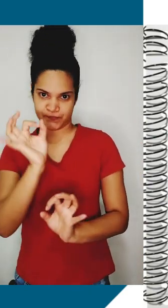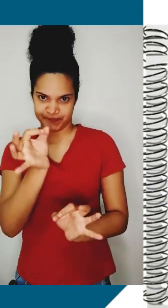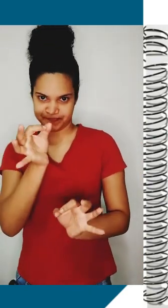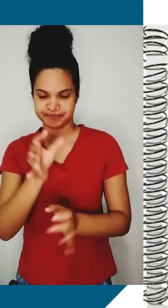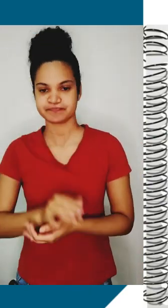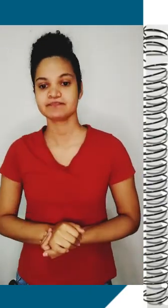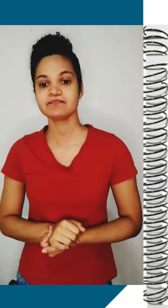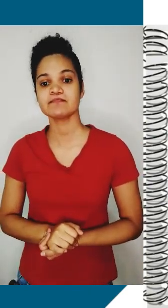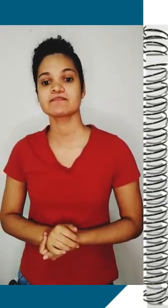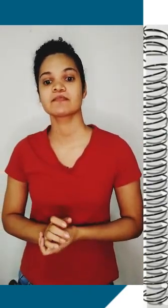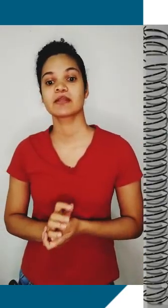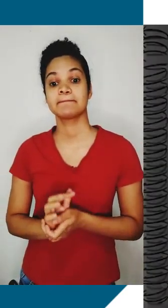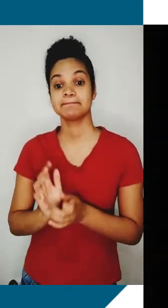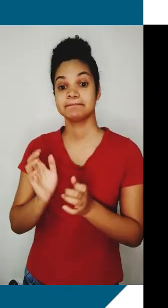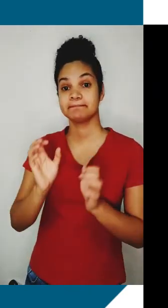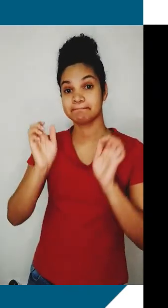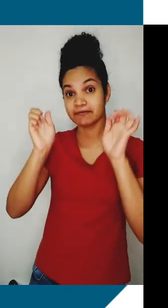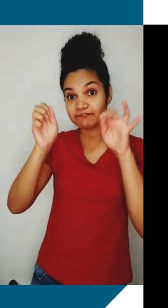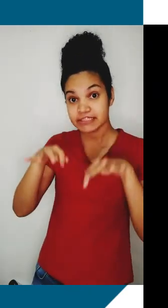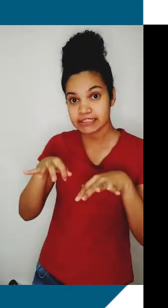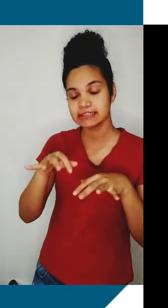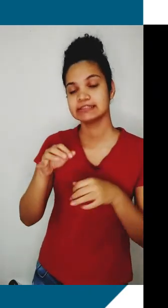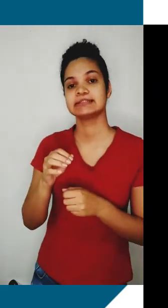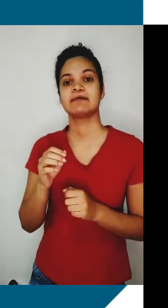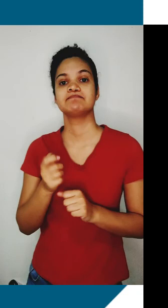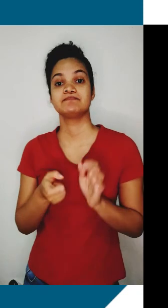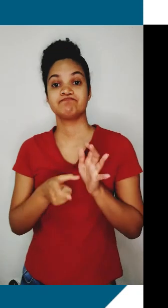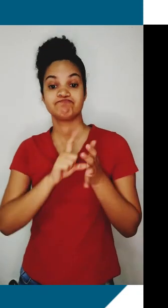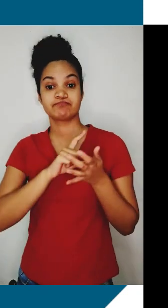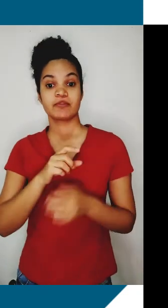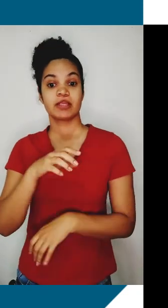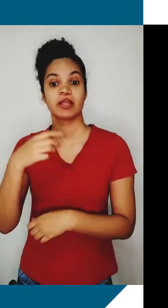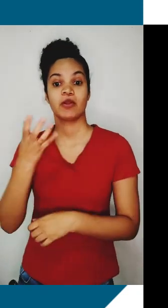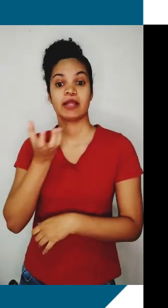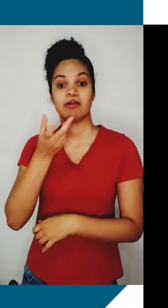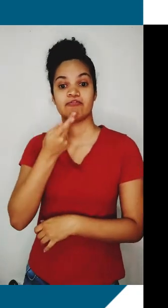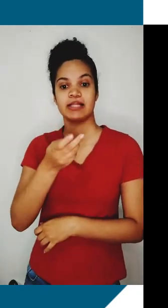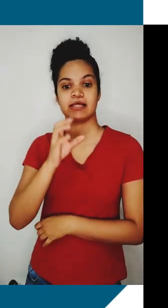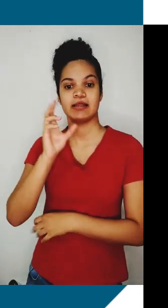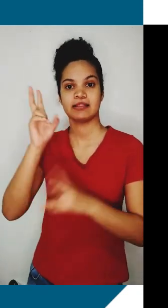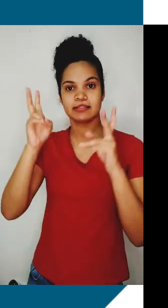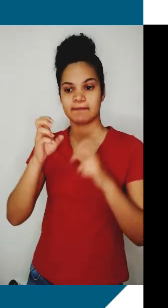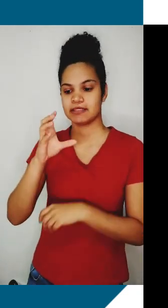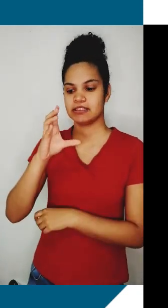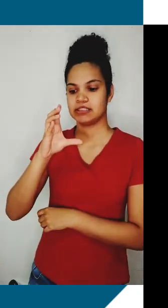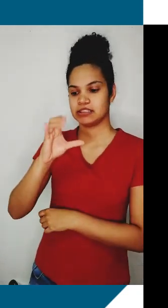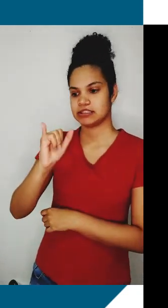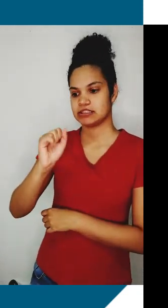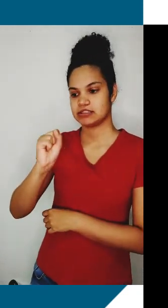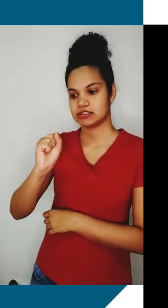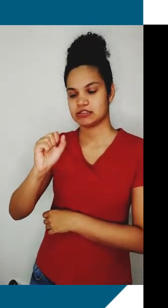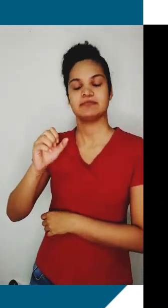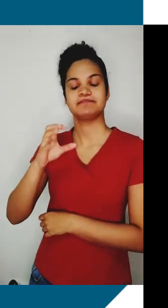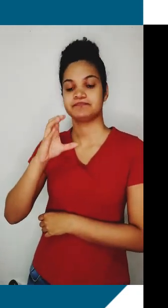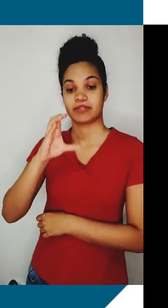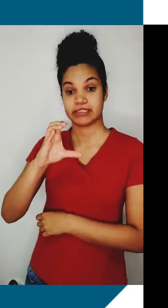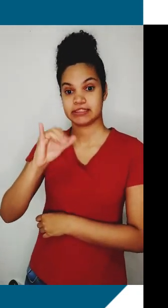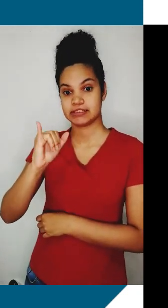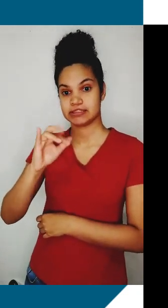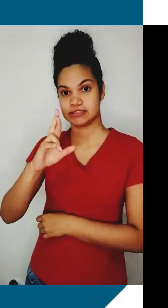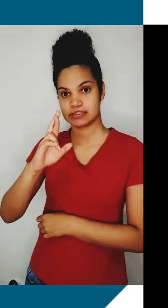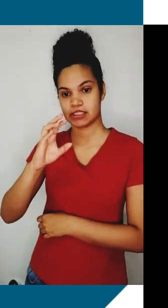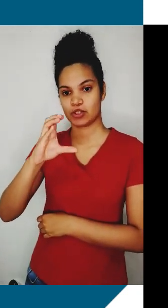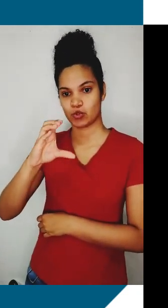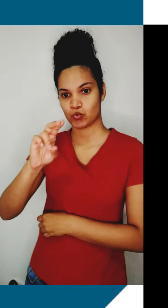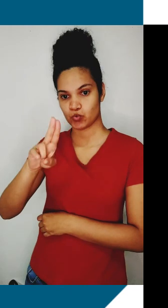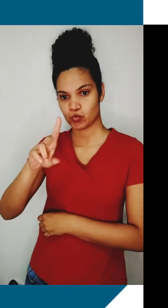certo? Para terminar o nosso vídeo, eu quero falar com vocês sobre circularidade. Circularidade, galera, é uma